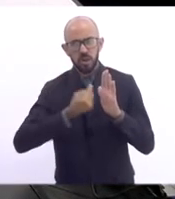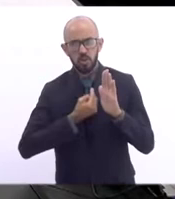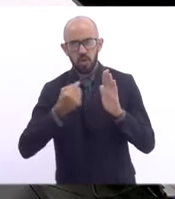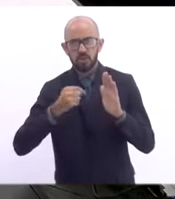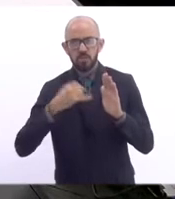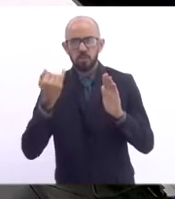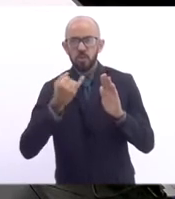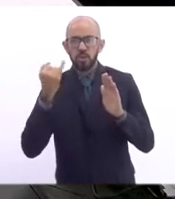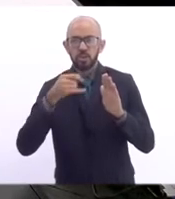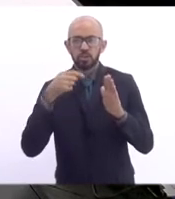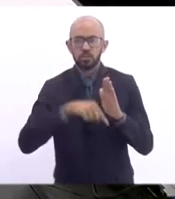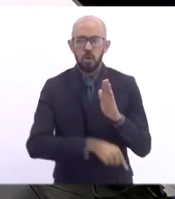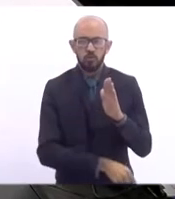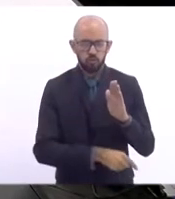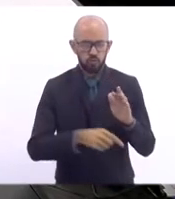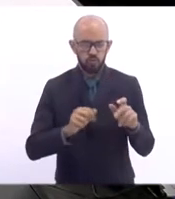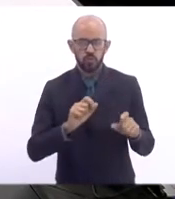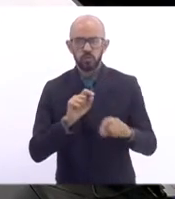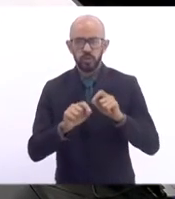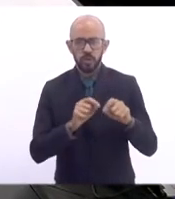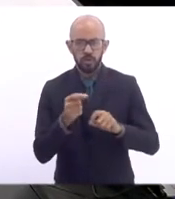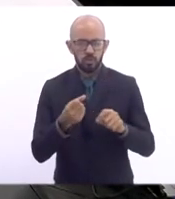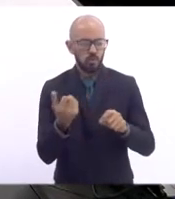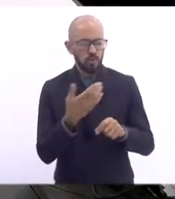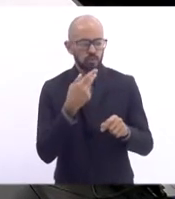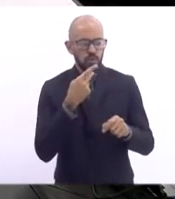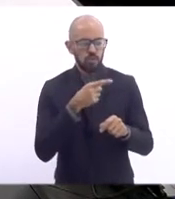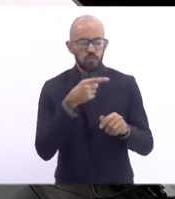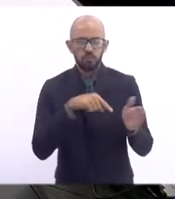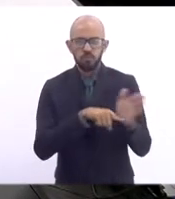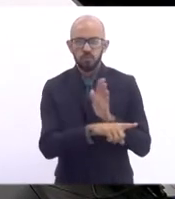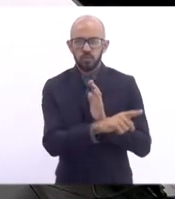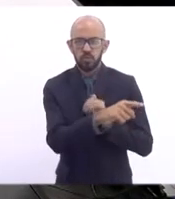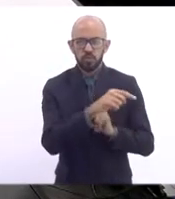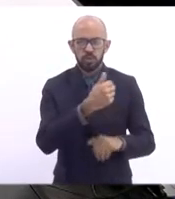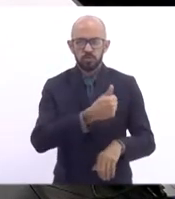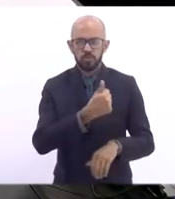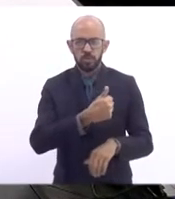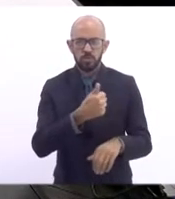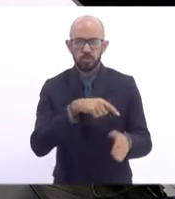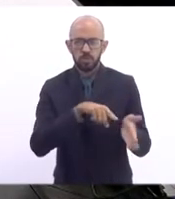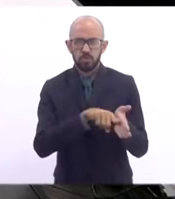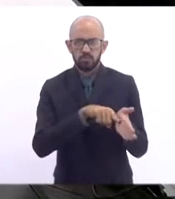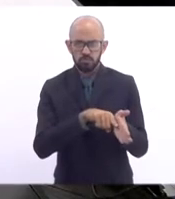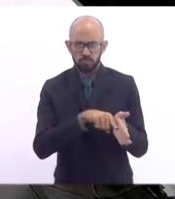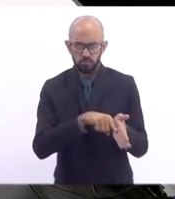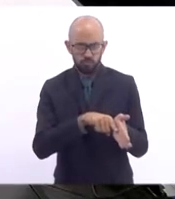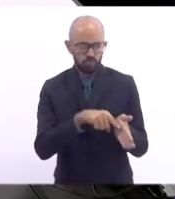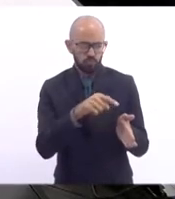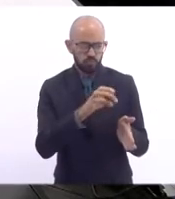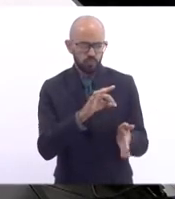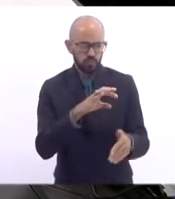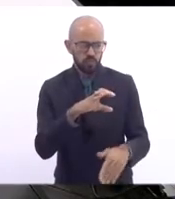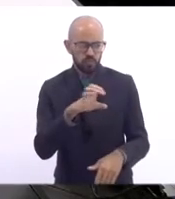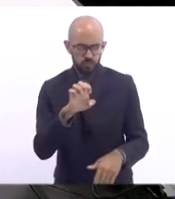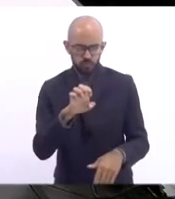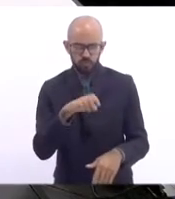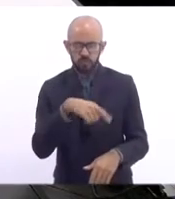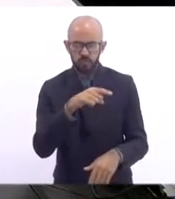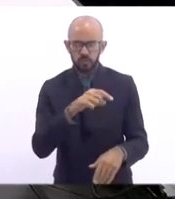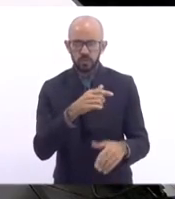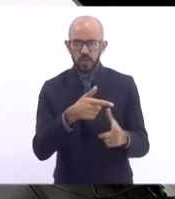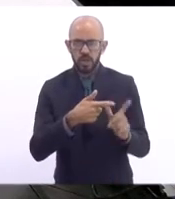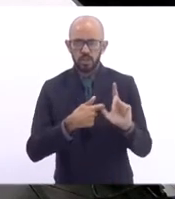fundamental sua perguntou lá na primeira inspeção a seguinte questão funciona o tribunal a